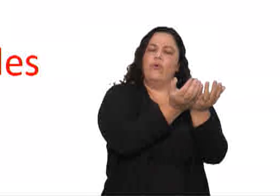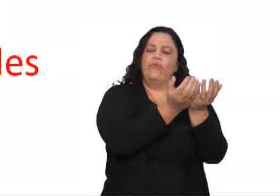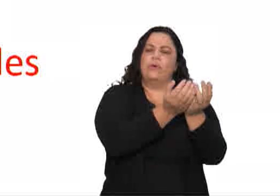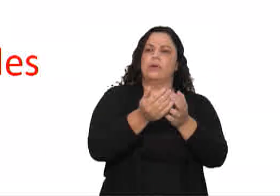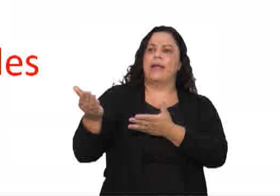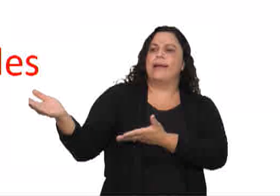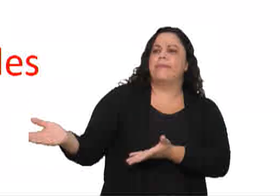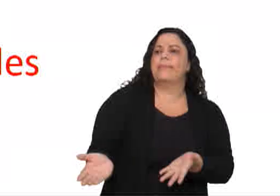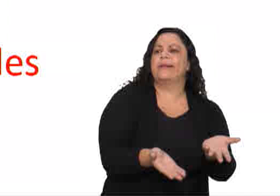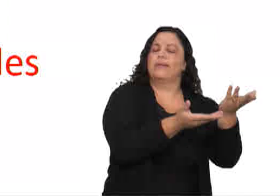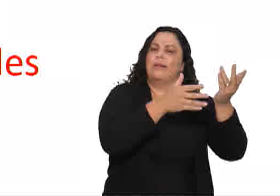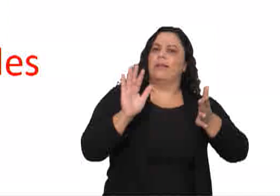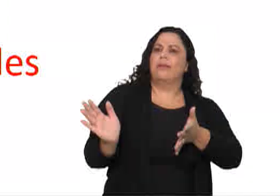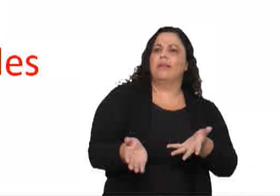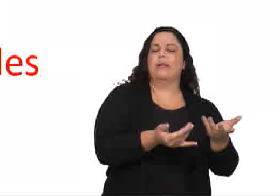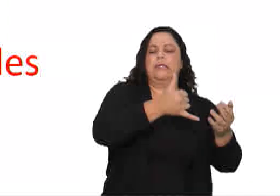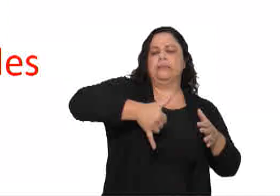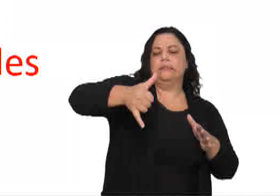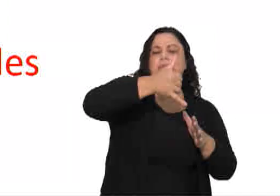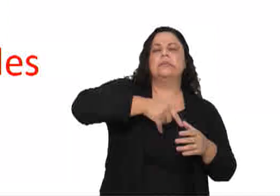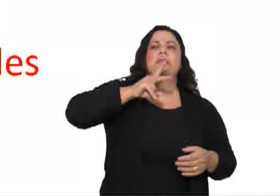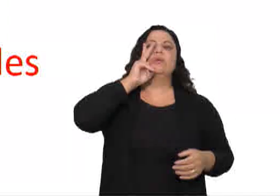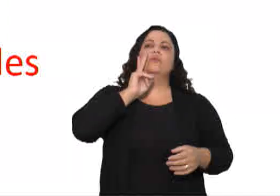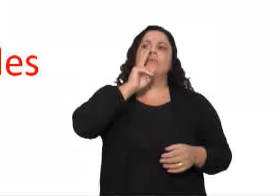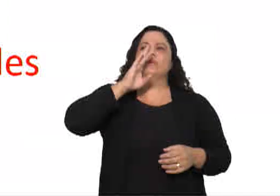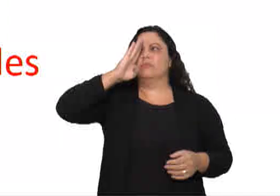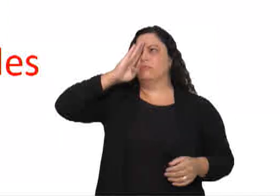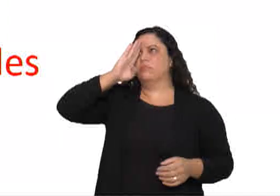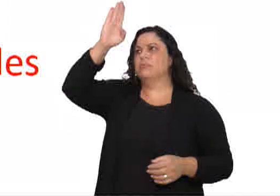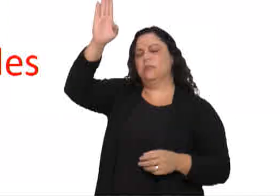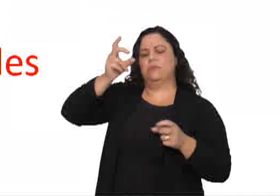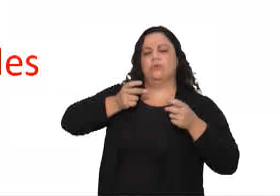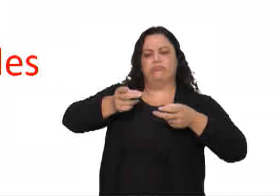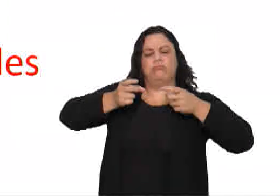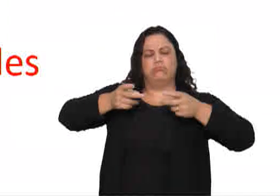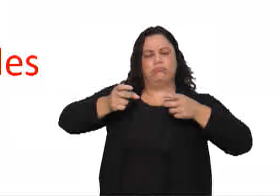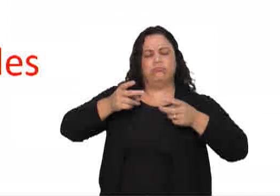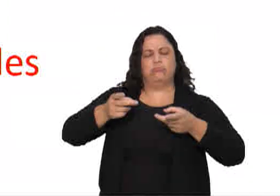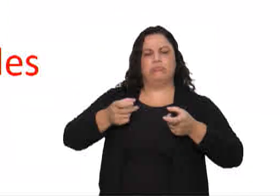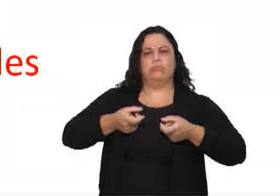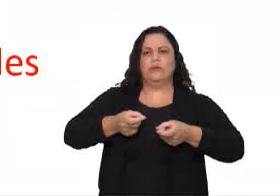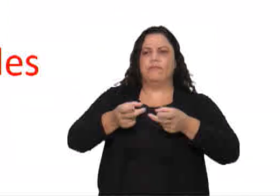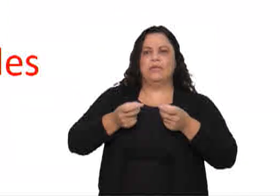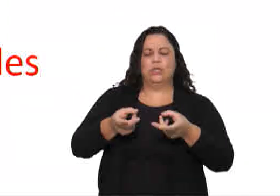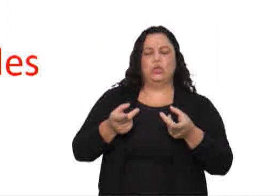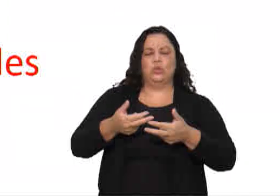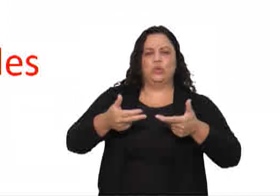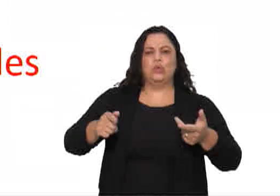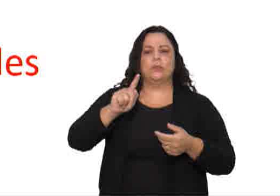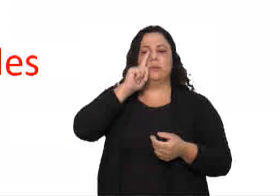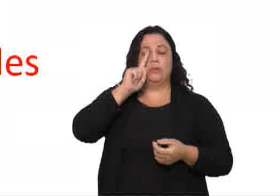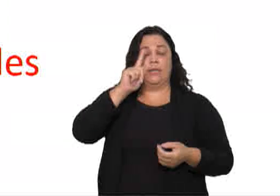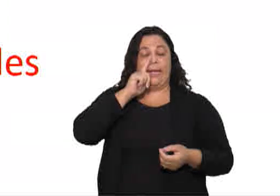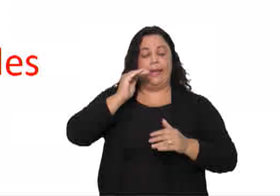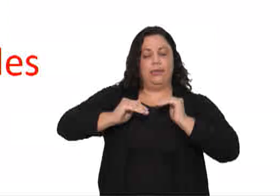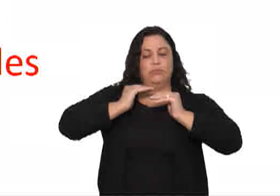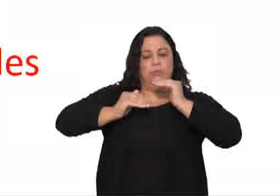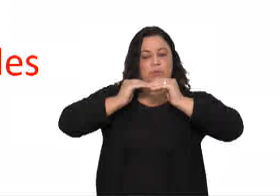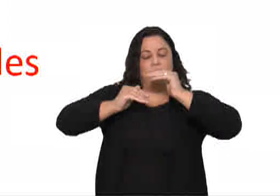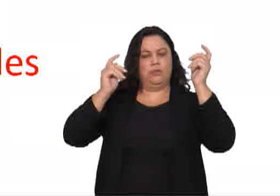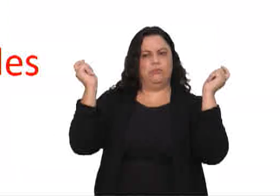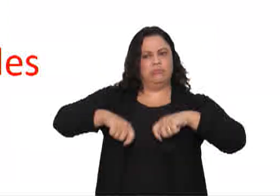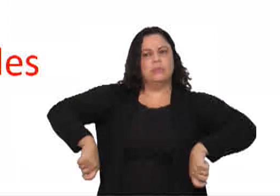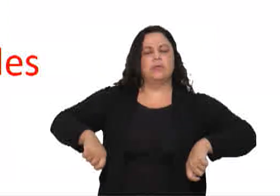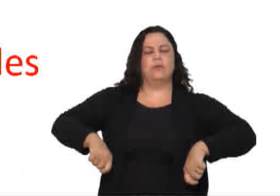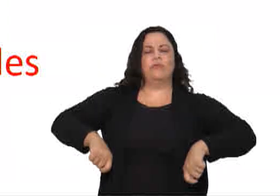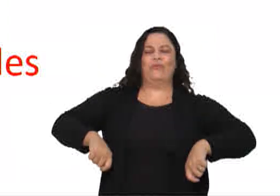transportar azeite, vinho, principais produtos comercializados no período arcaico, quando a Grécia desenvolveu forte